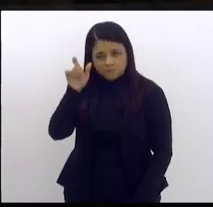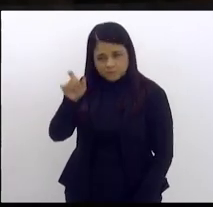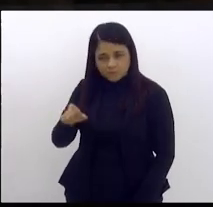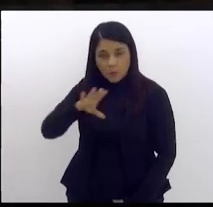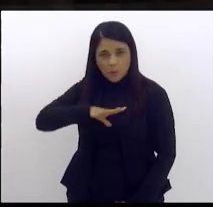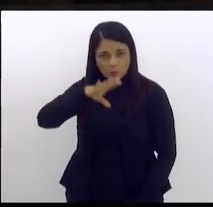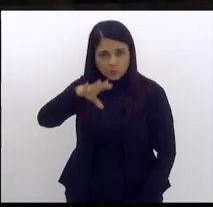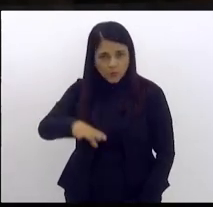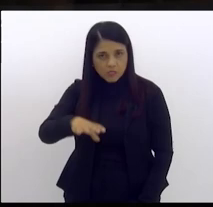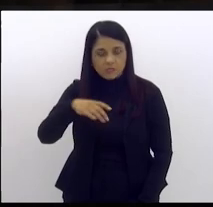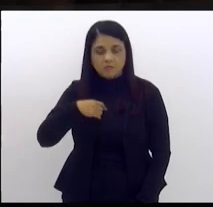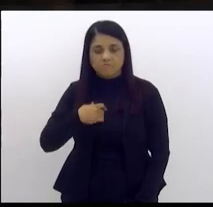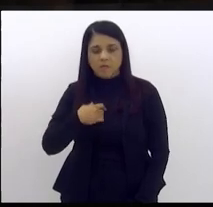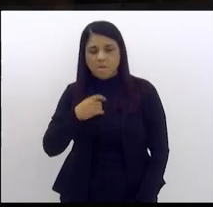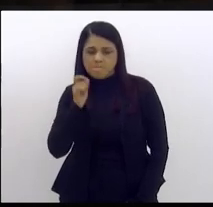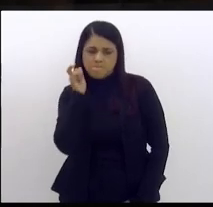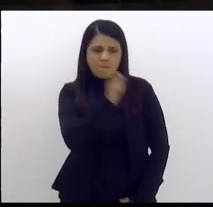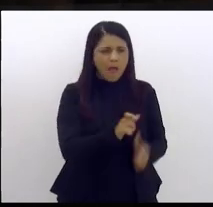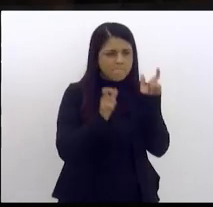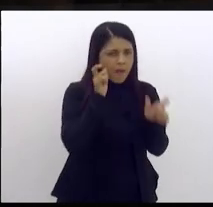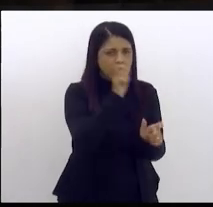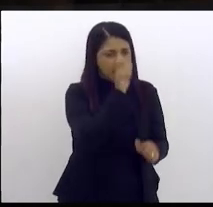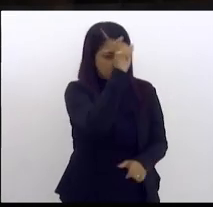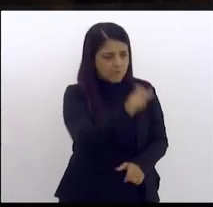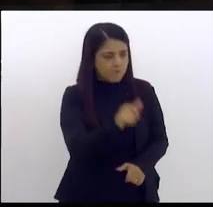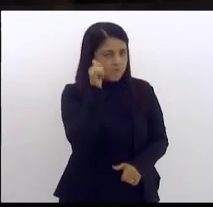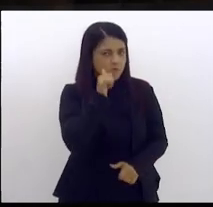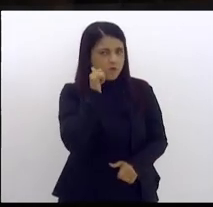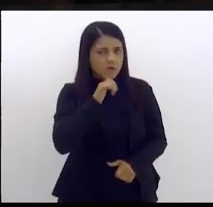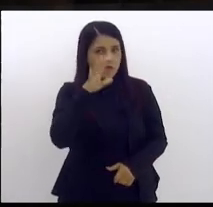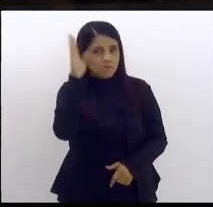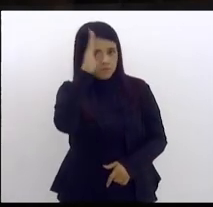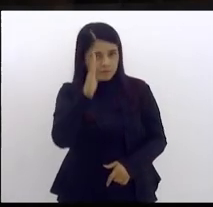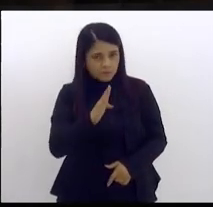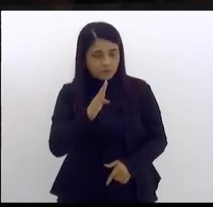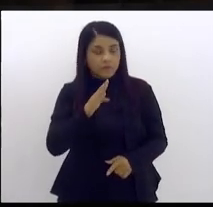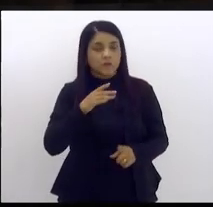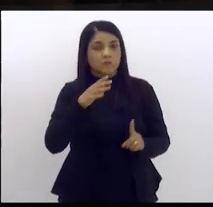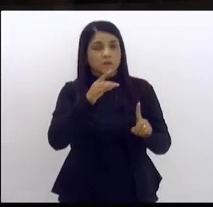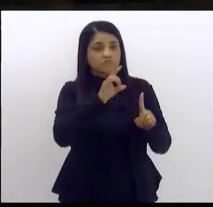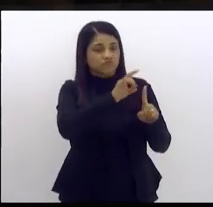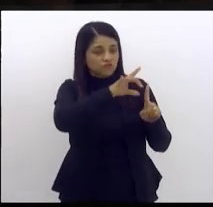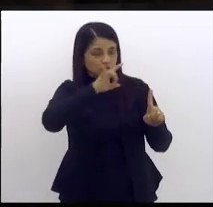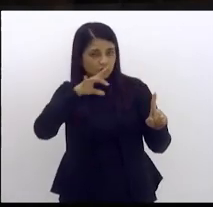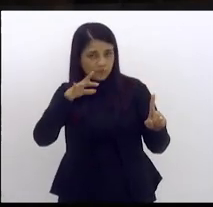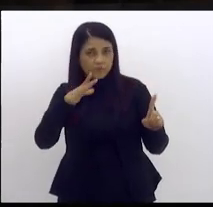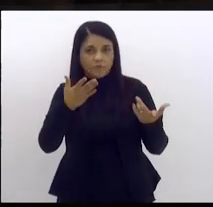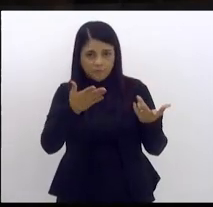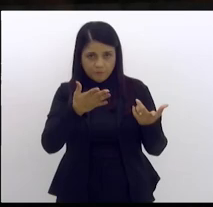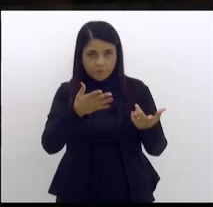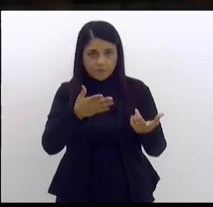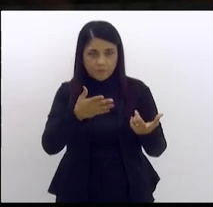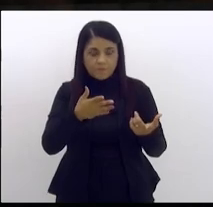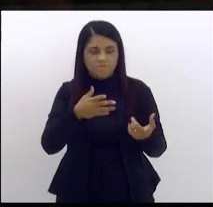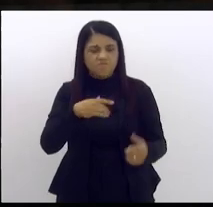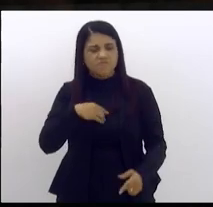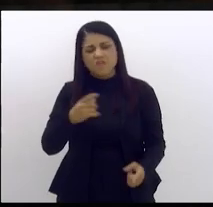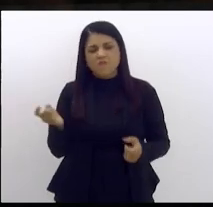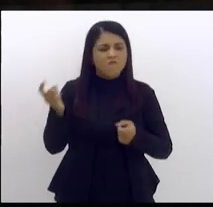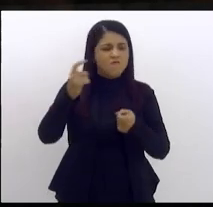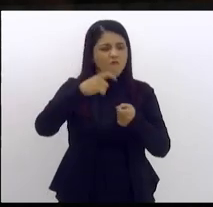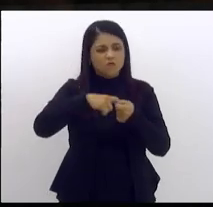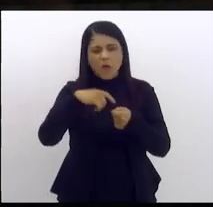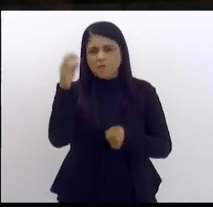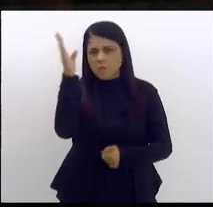distratou uma brasileira numa manifestação de xenofobia né dizendo que ela devia voltar pro